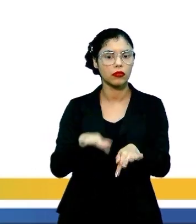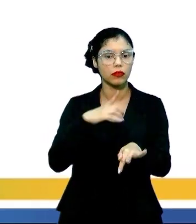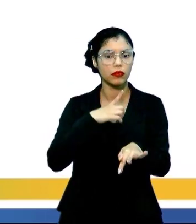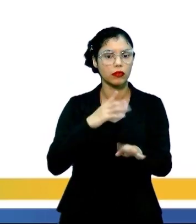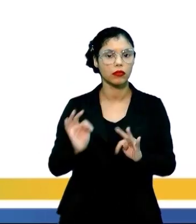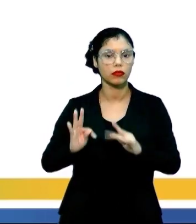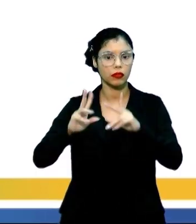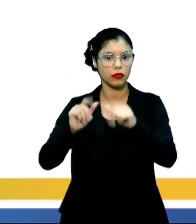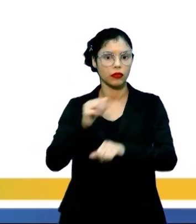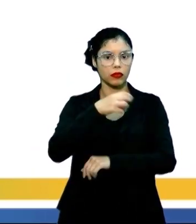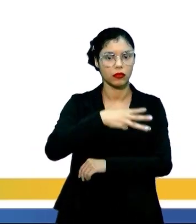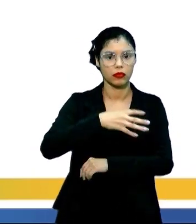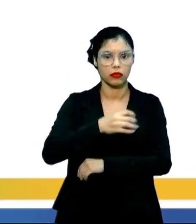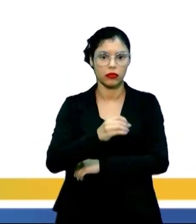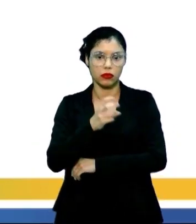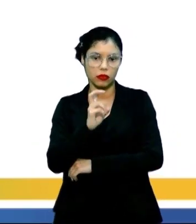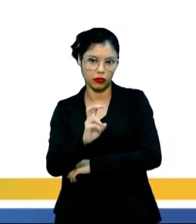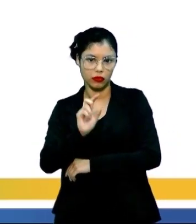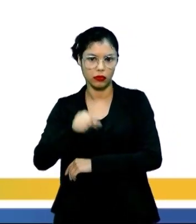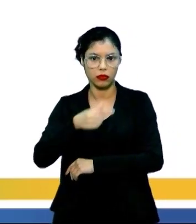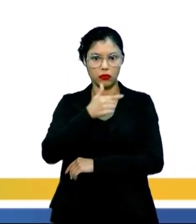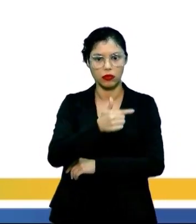um total de